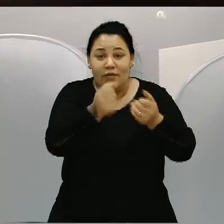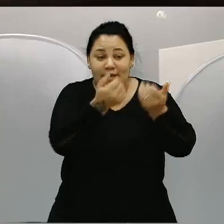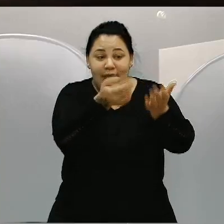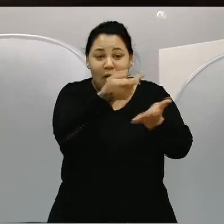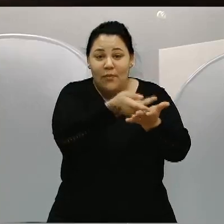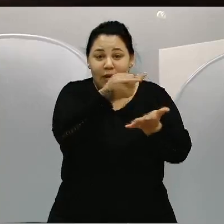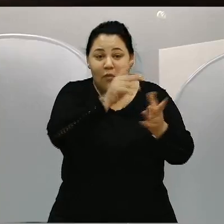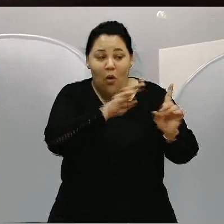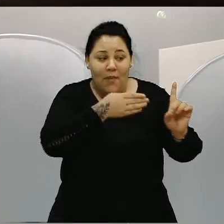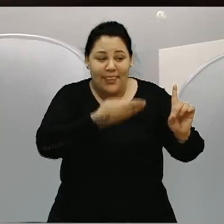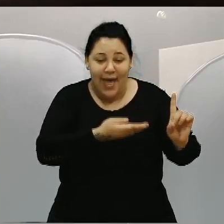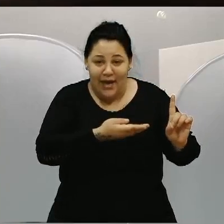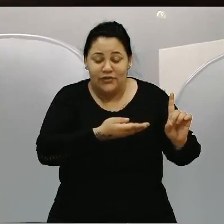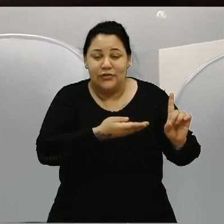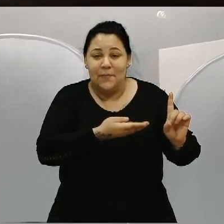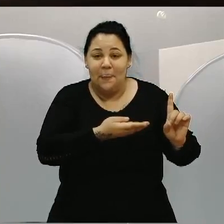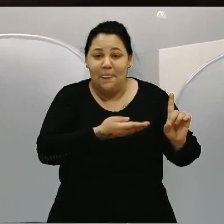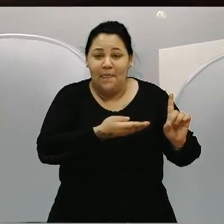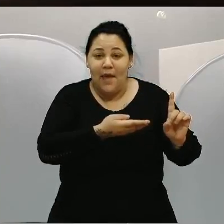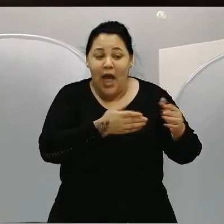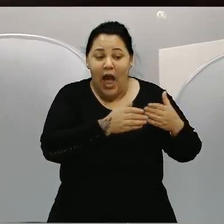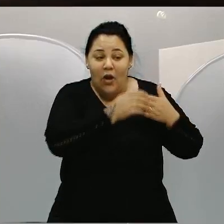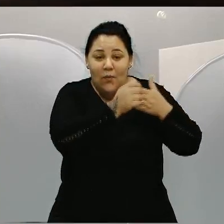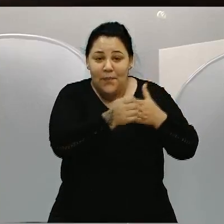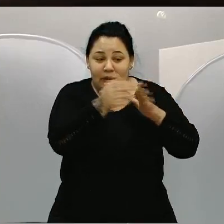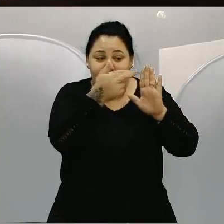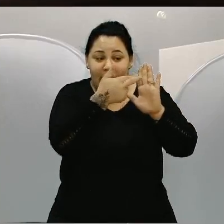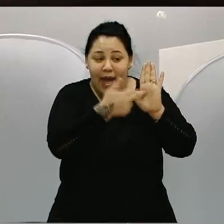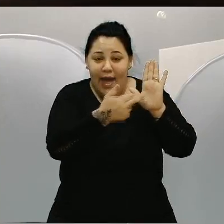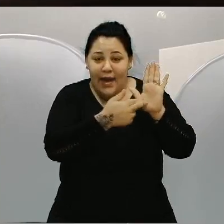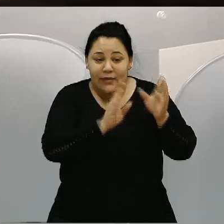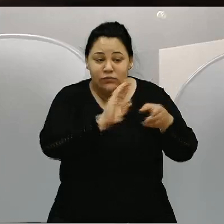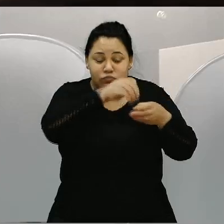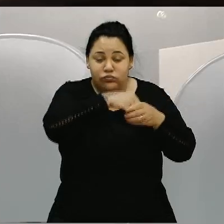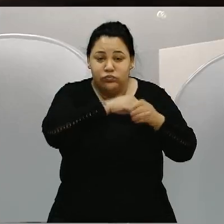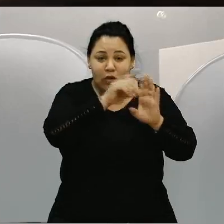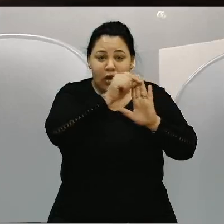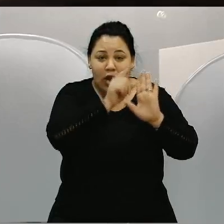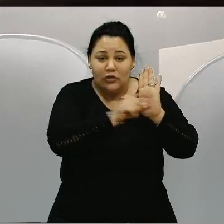honoríficos os previstos no regimento interno, artigo